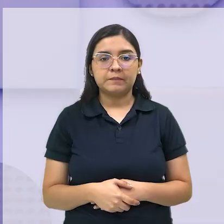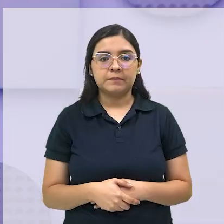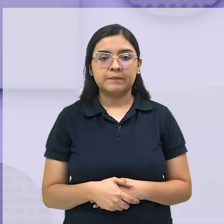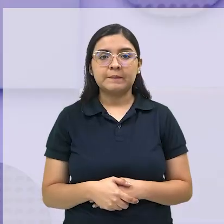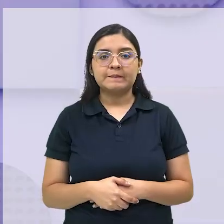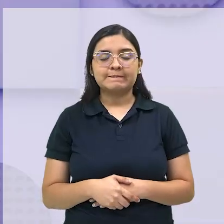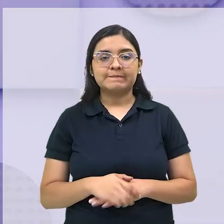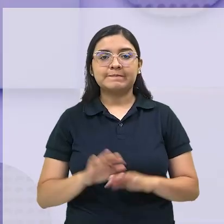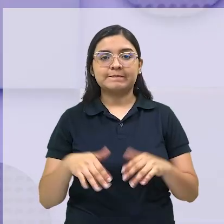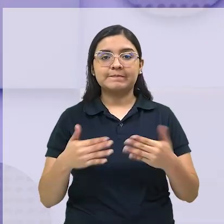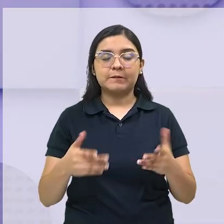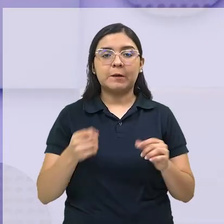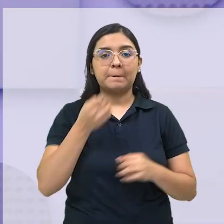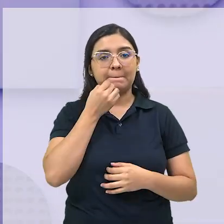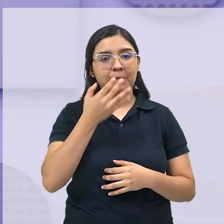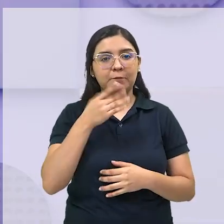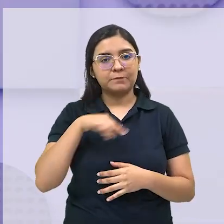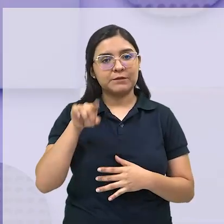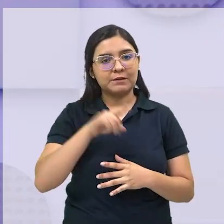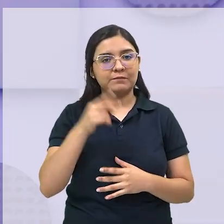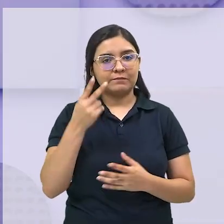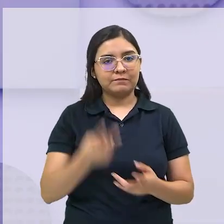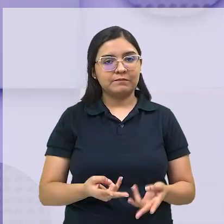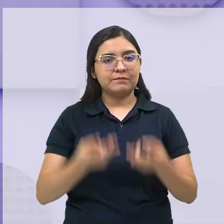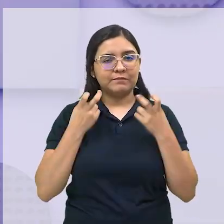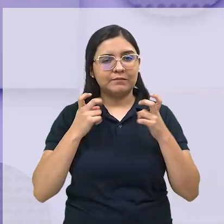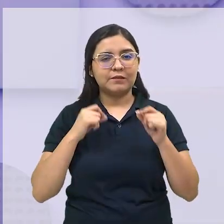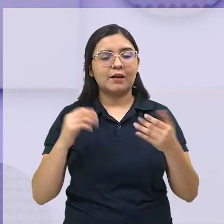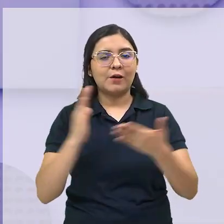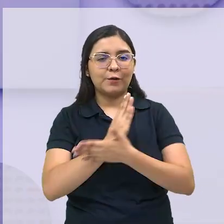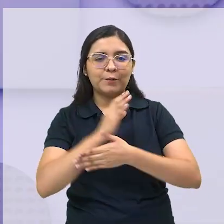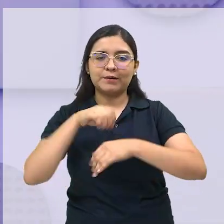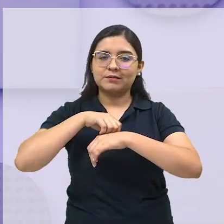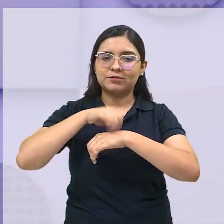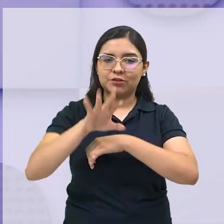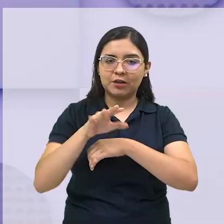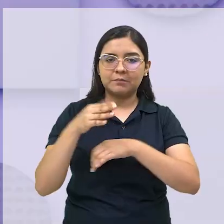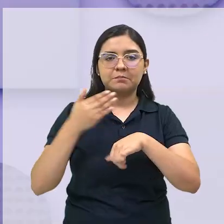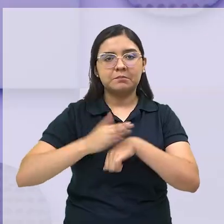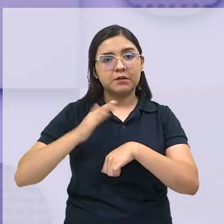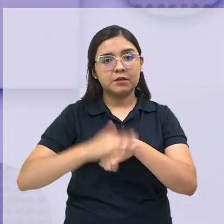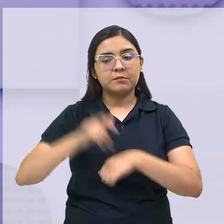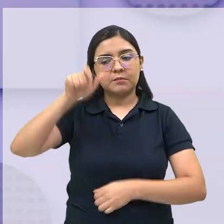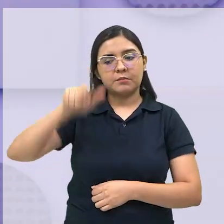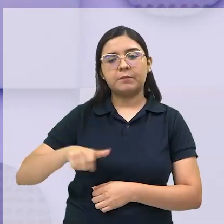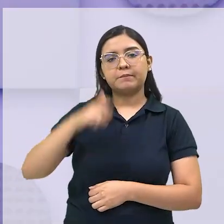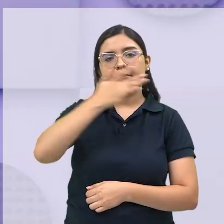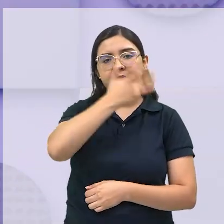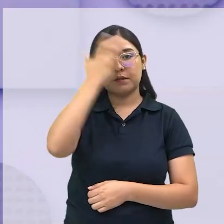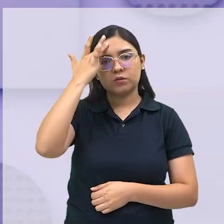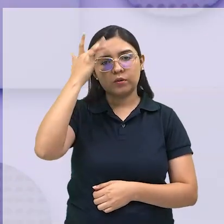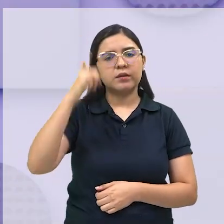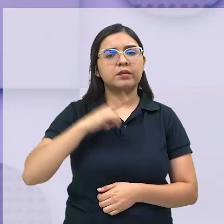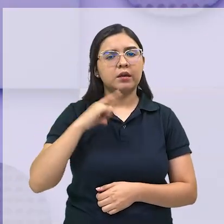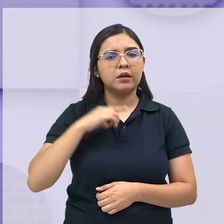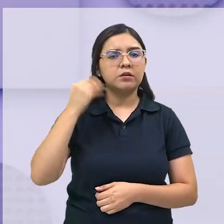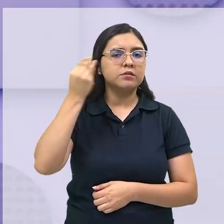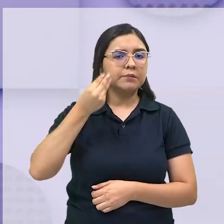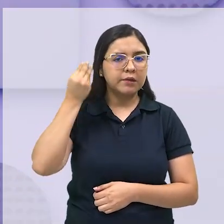Então, que bom que vocês viram então algumas dicas práticas de alguém que, de fato,